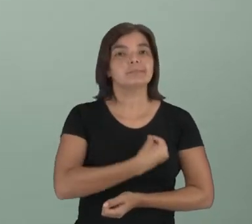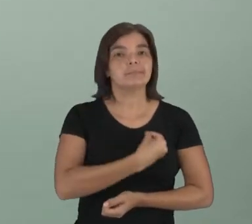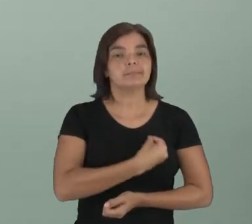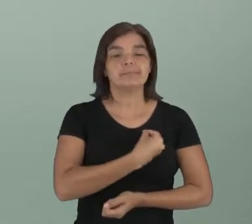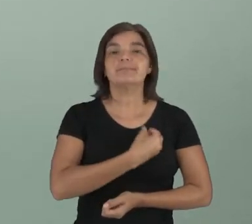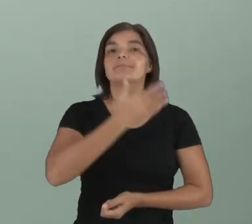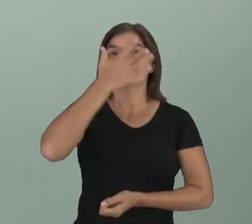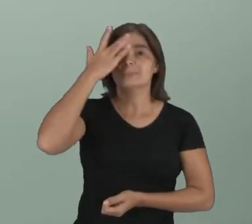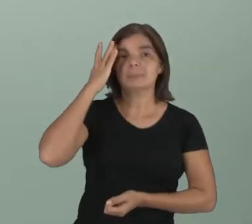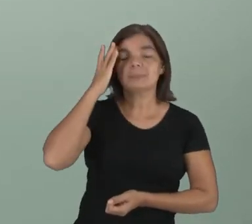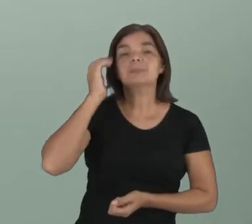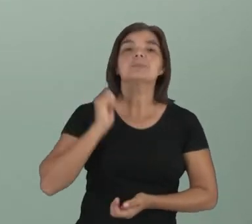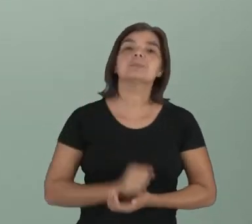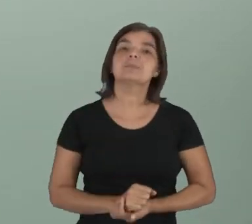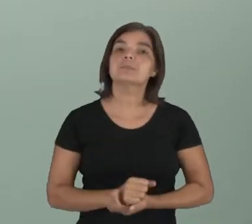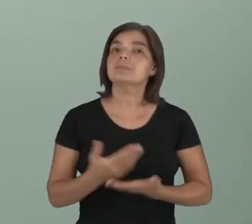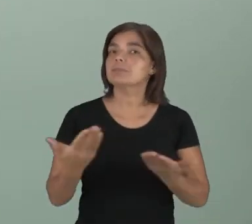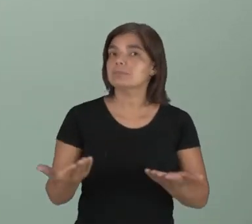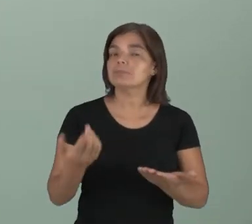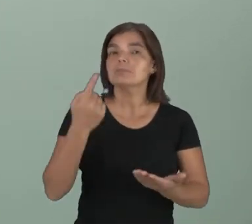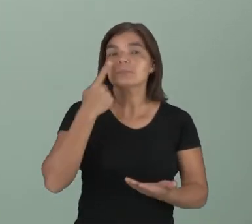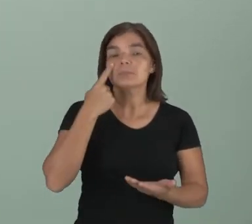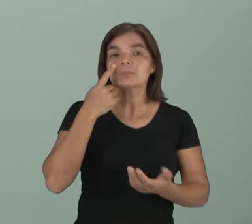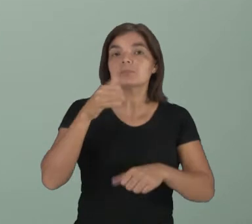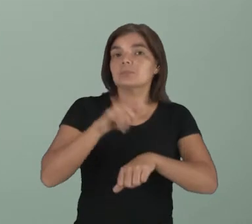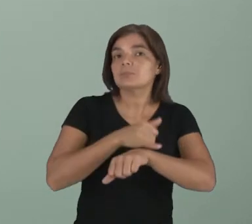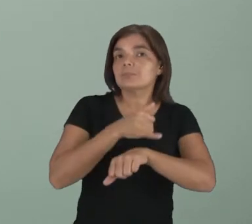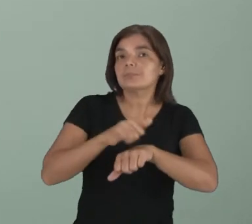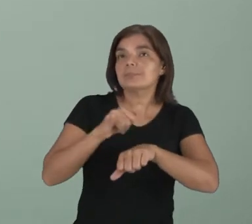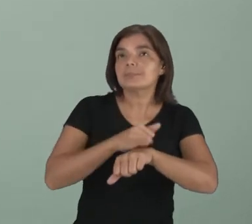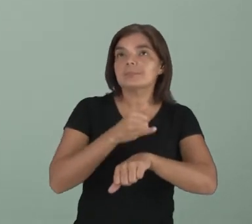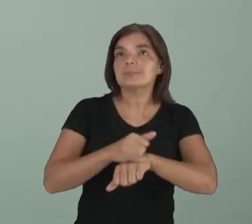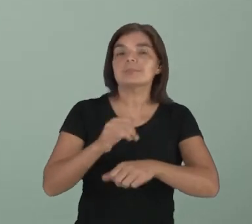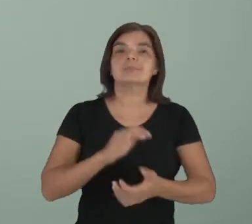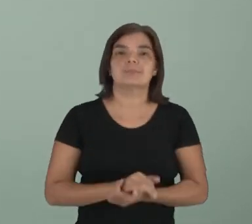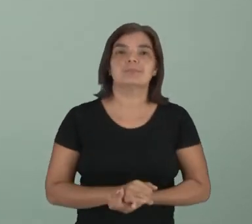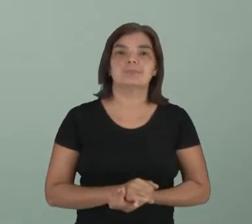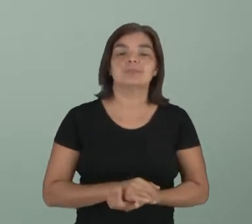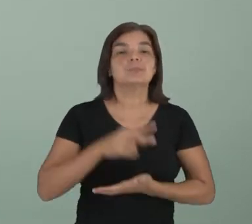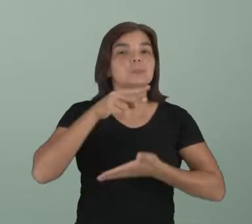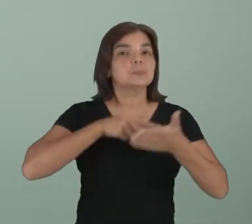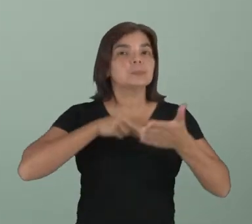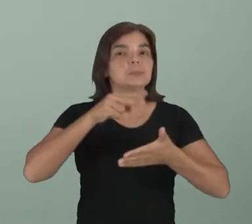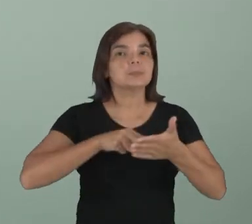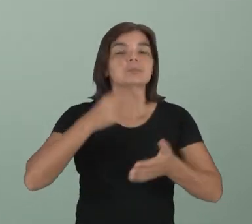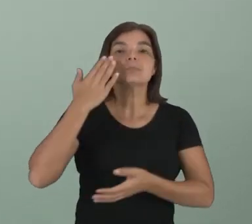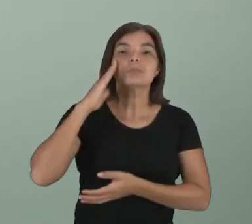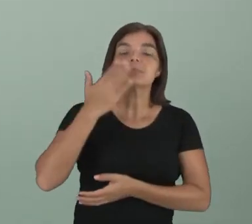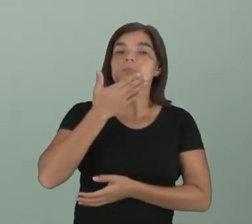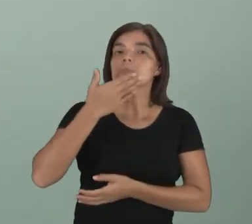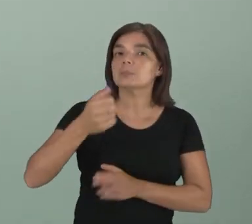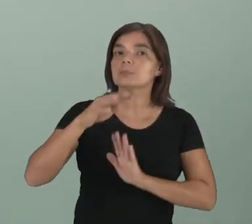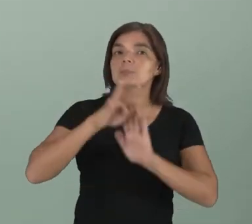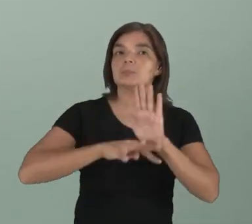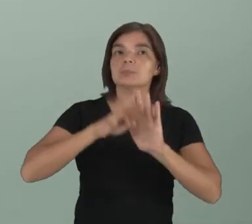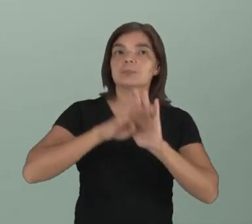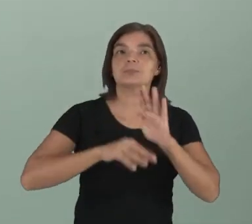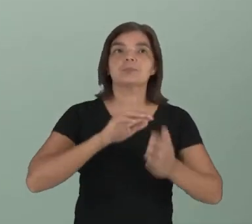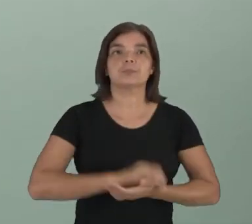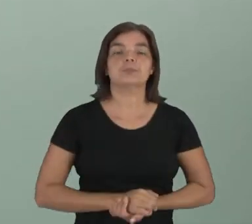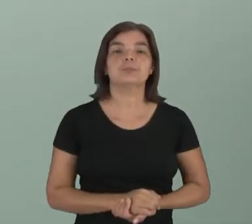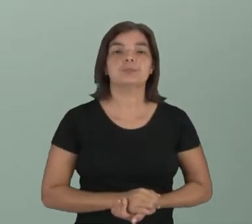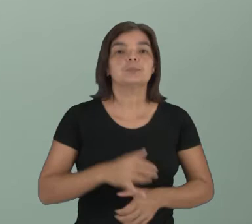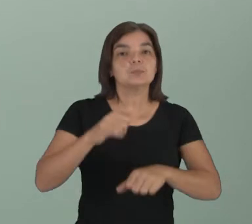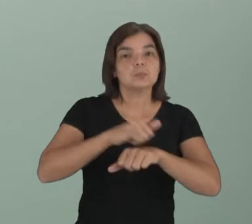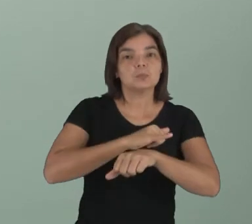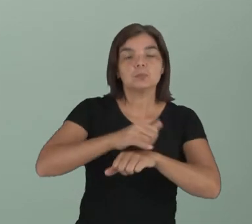muitas pessoas. E vamos agora falar sobre as estratégias de leitura para compreender melhor esse texto.